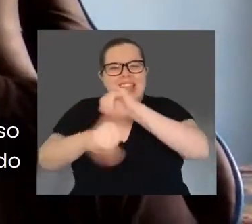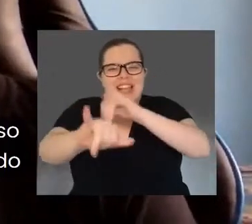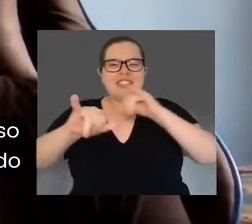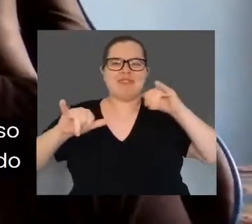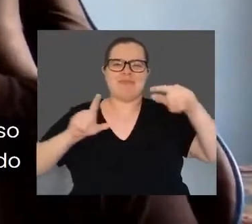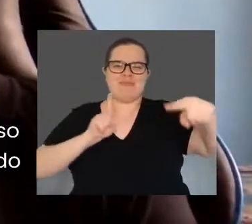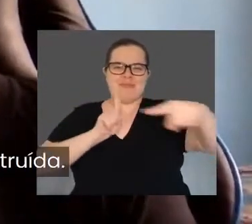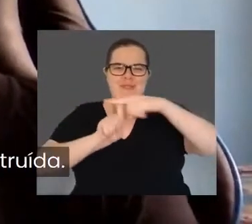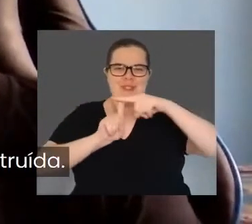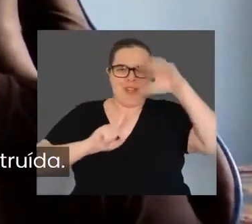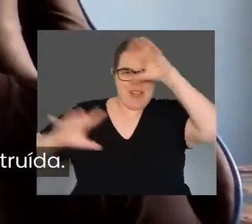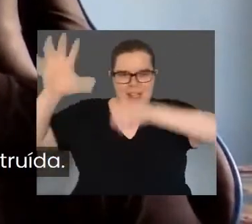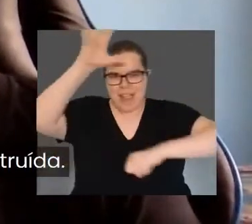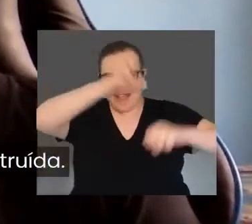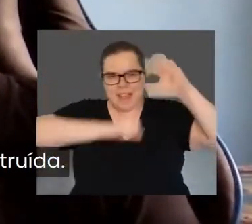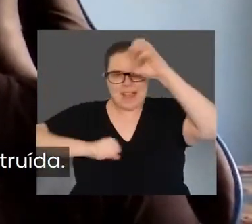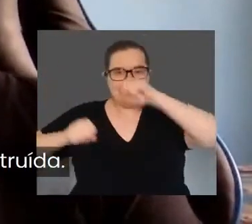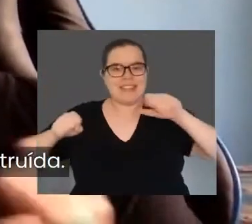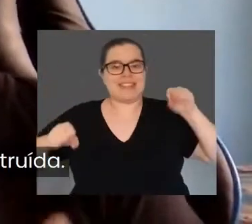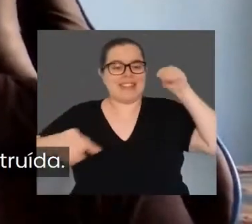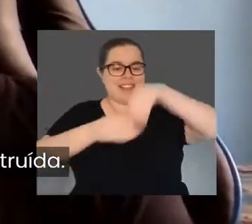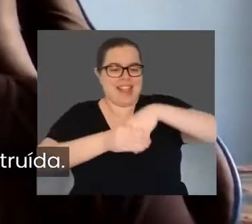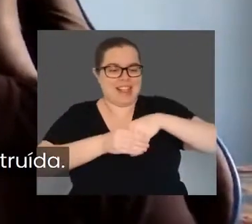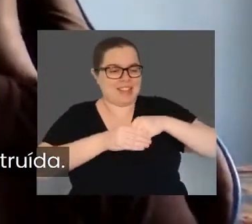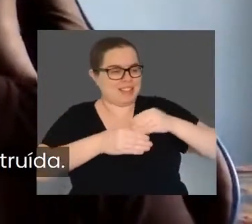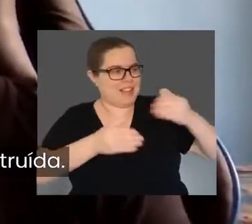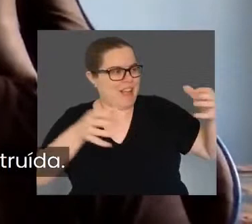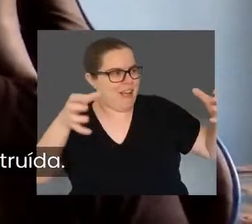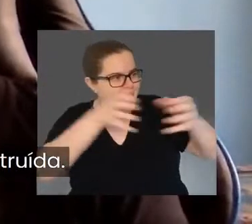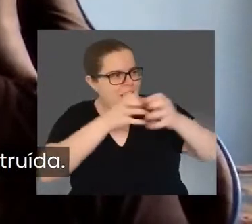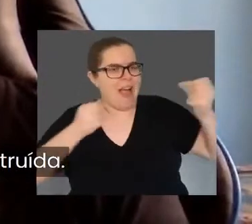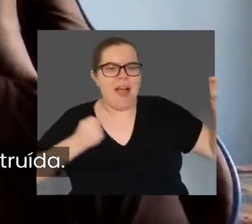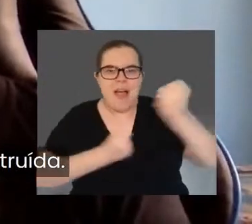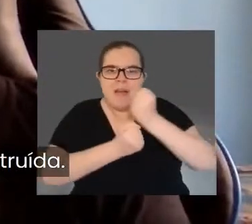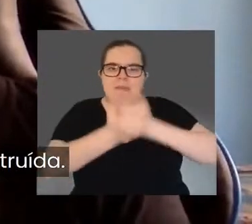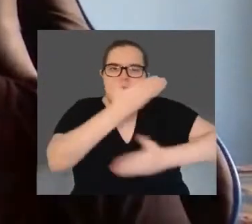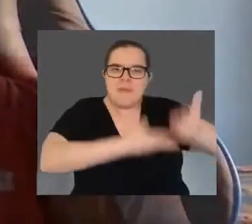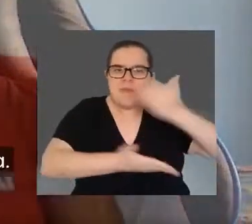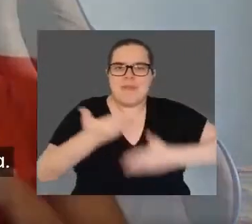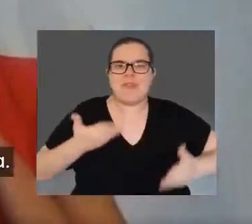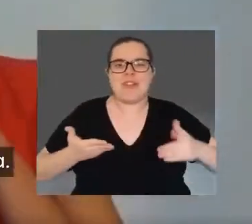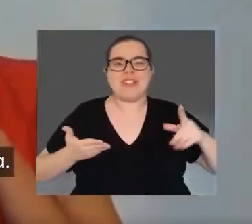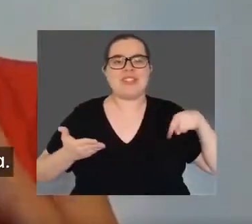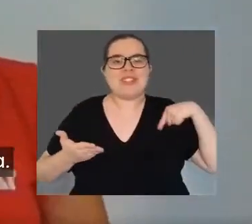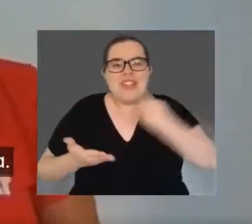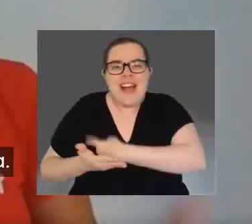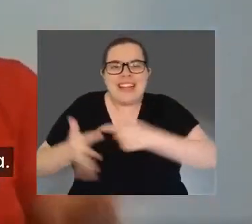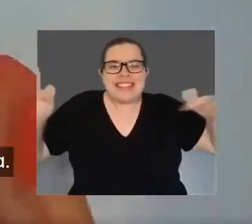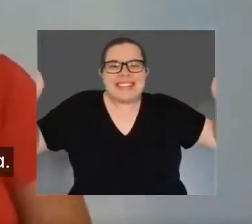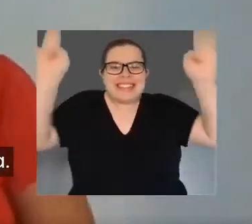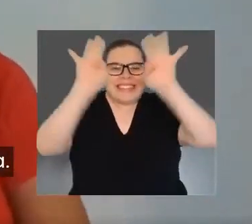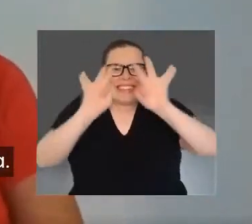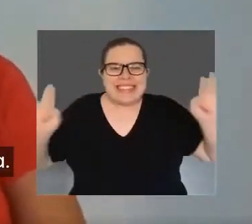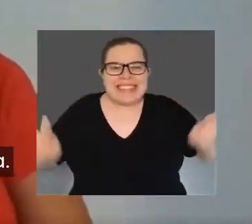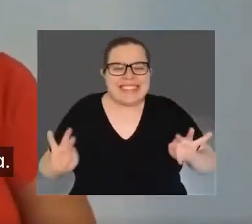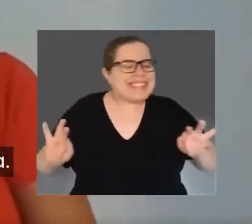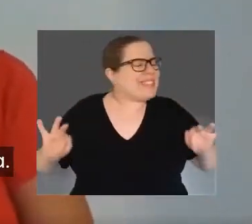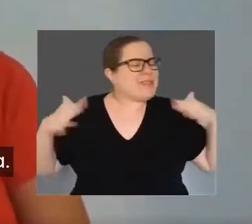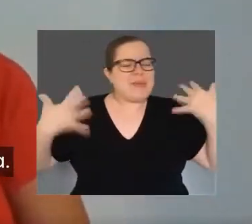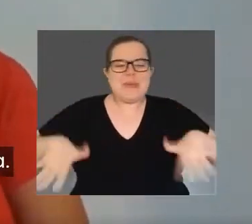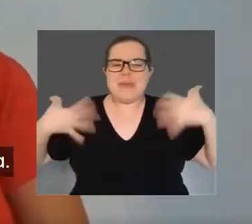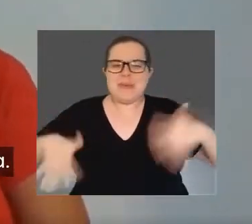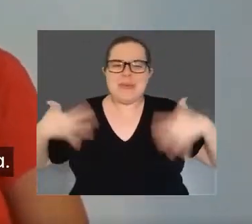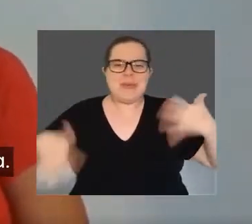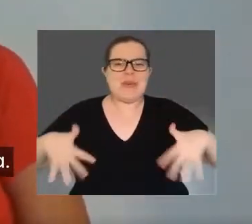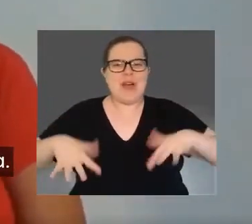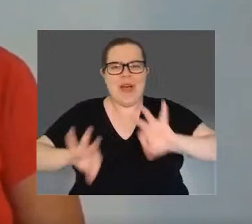e aprendizado dentro dessa rede de apoio que foi construída. Estamos muito felizes com os resultados